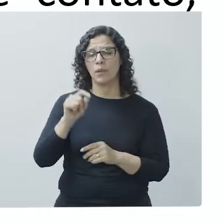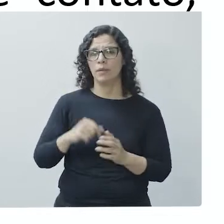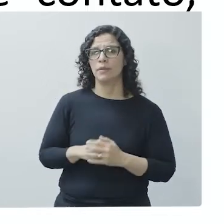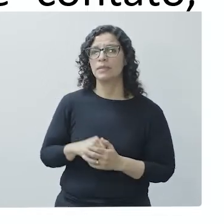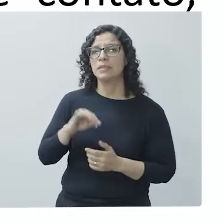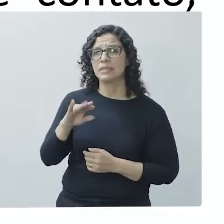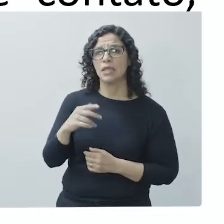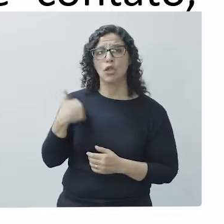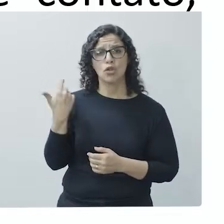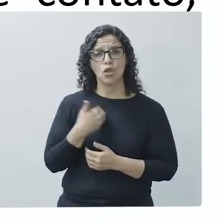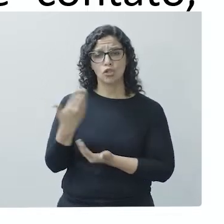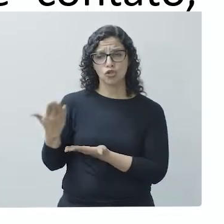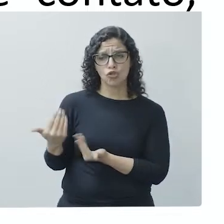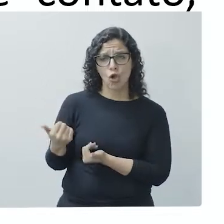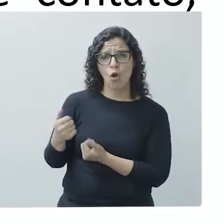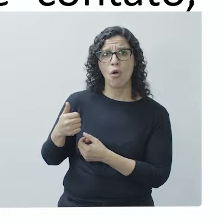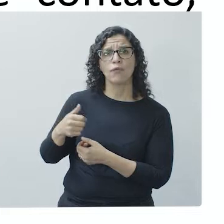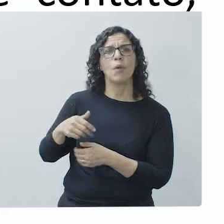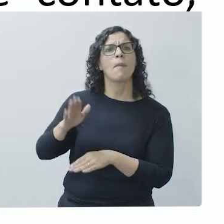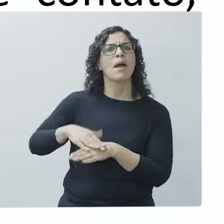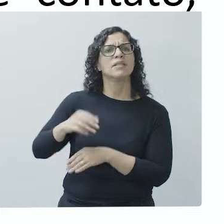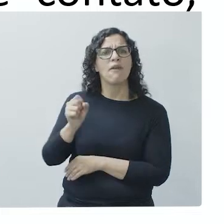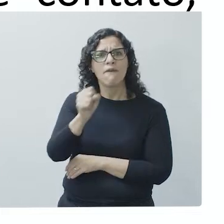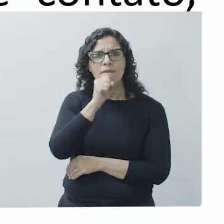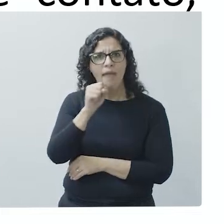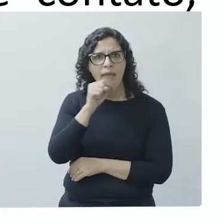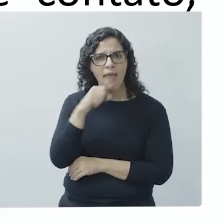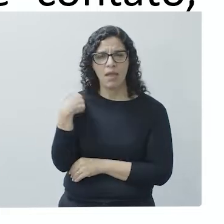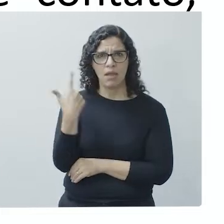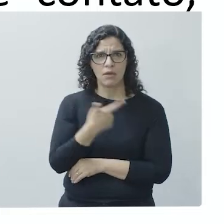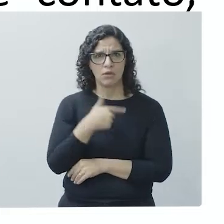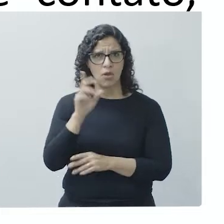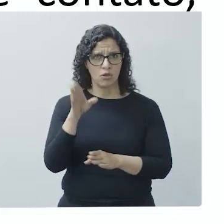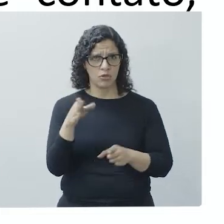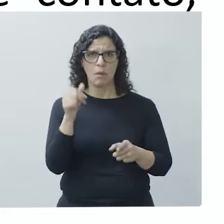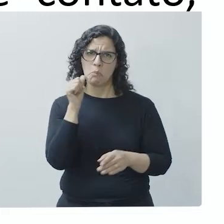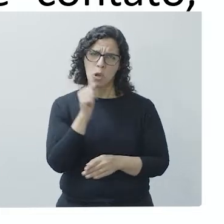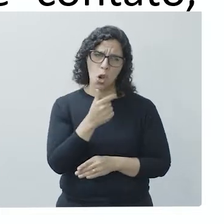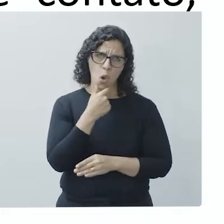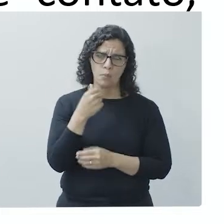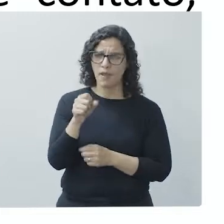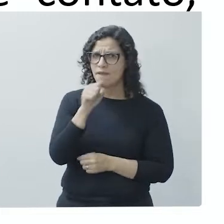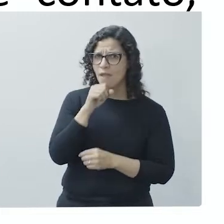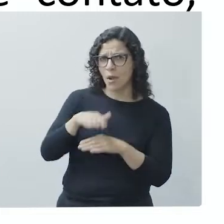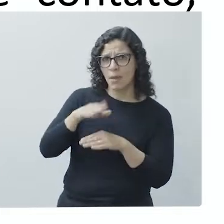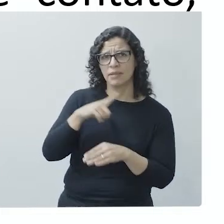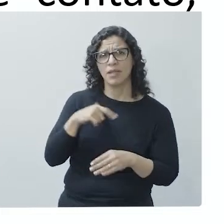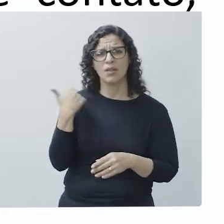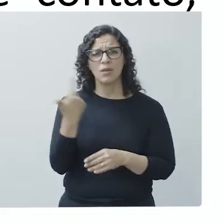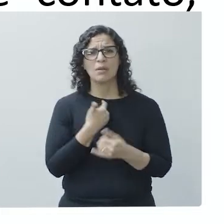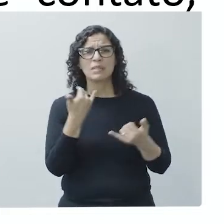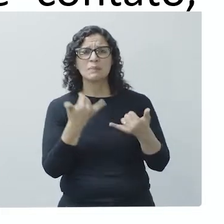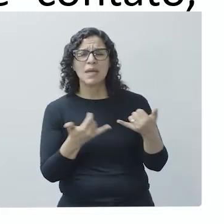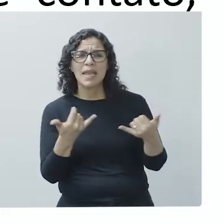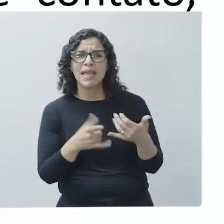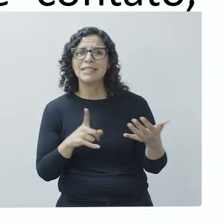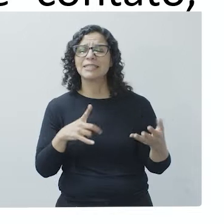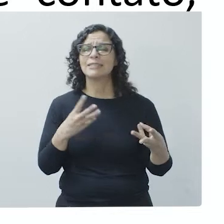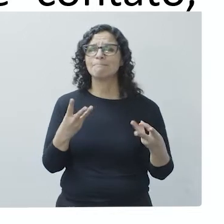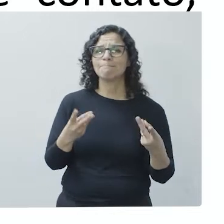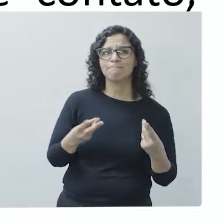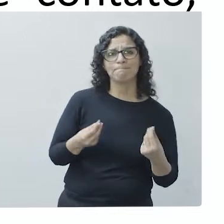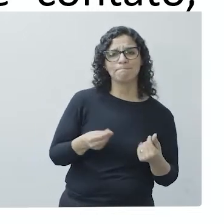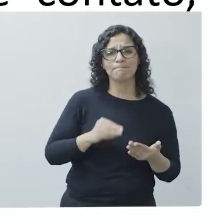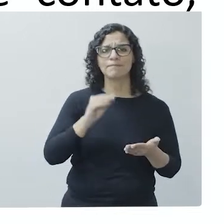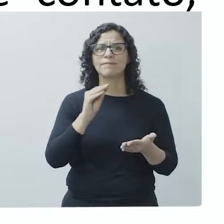que quanto mais velho você for, quanto mais velho ou mais velha você for, você vai ter o quê? Você